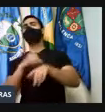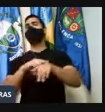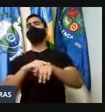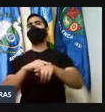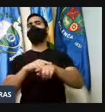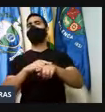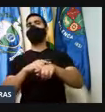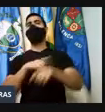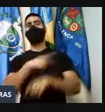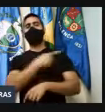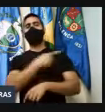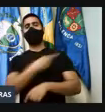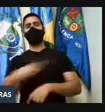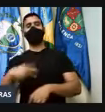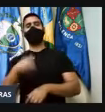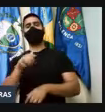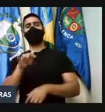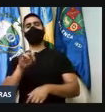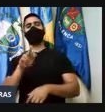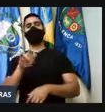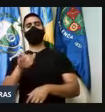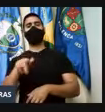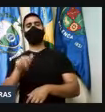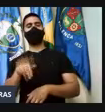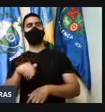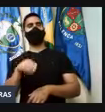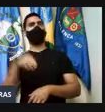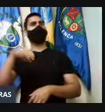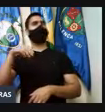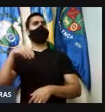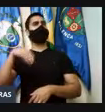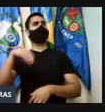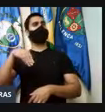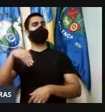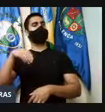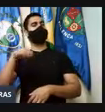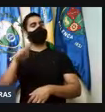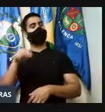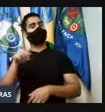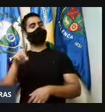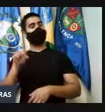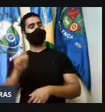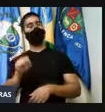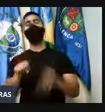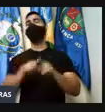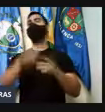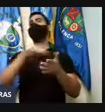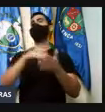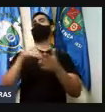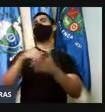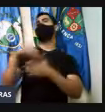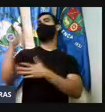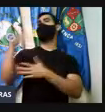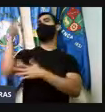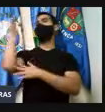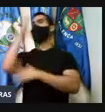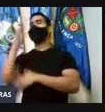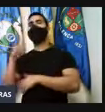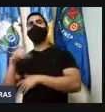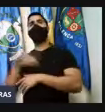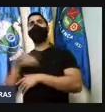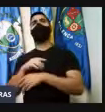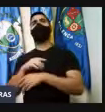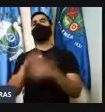do presidente da Firjan, do BNDES, do seu Pedro Maranhão, que é o secretário nacional do